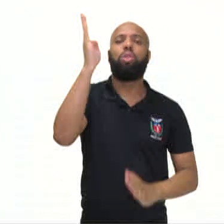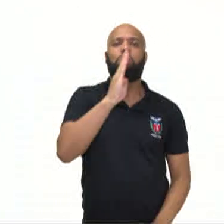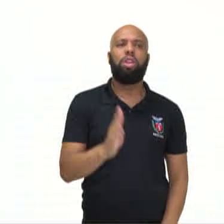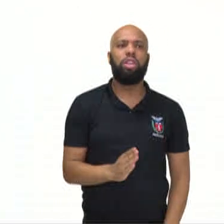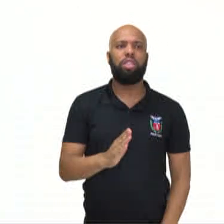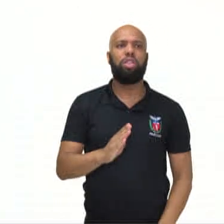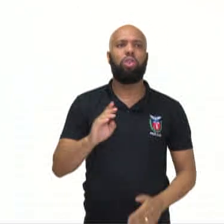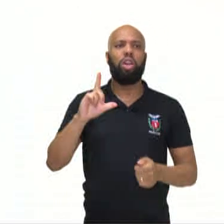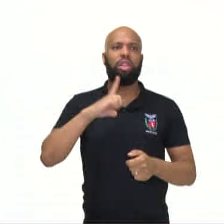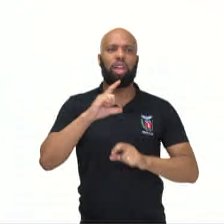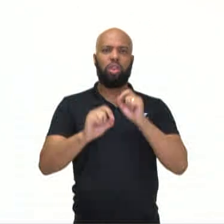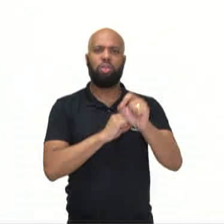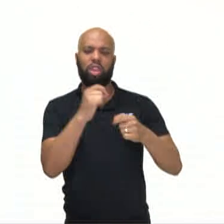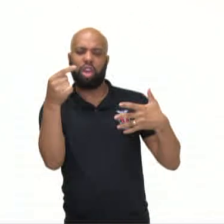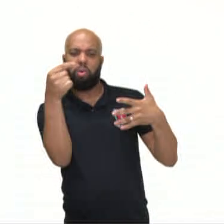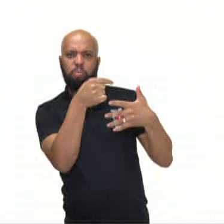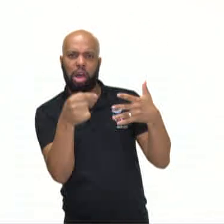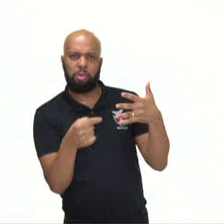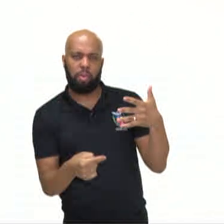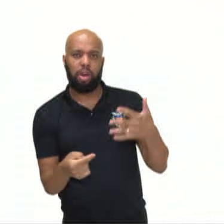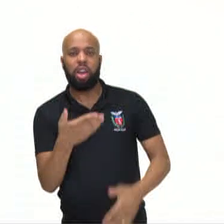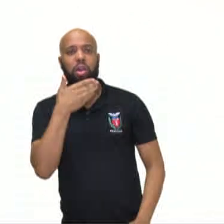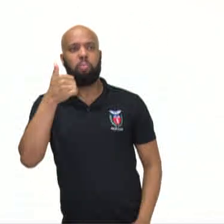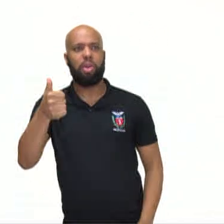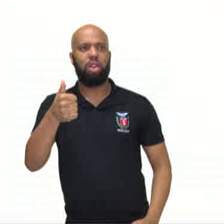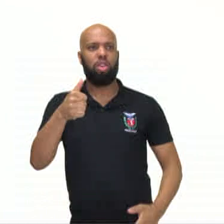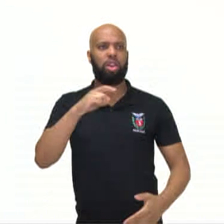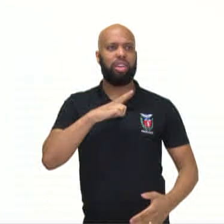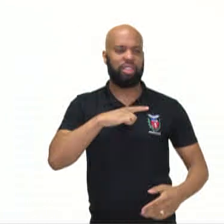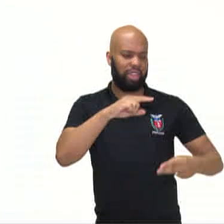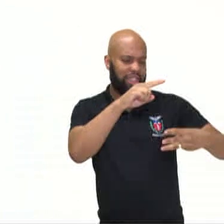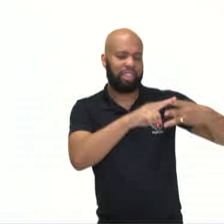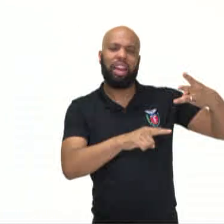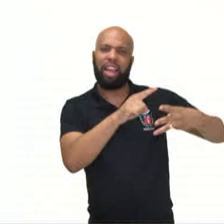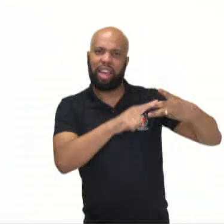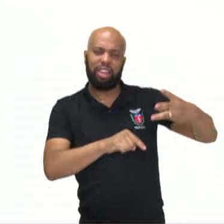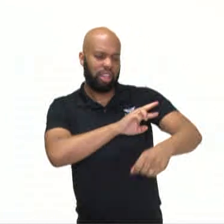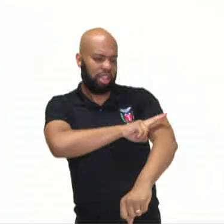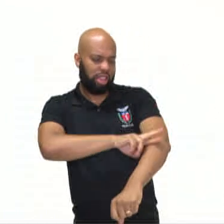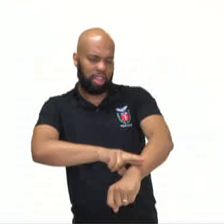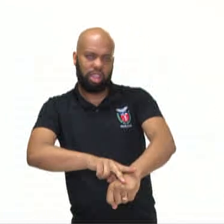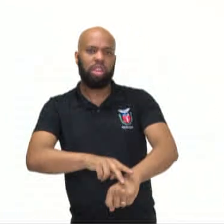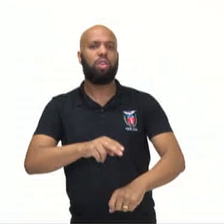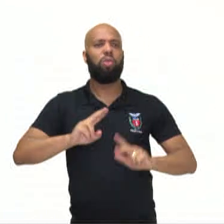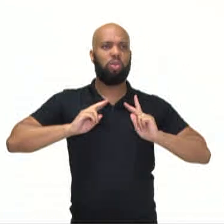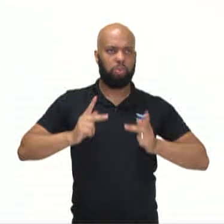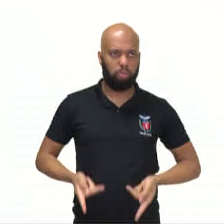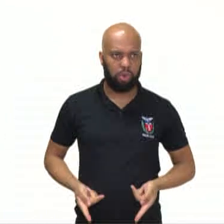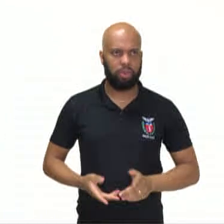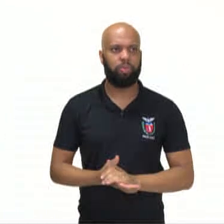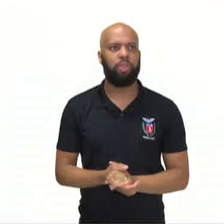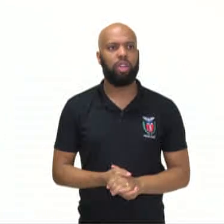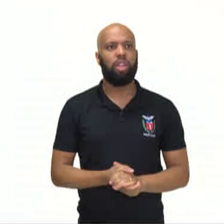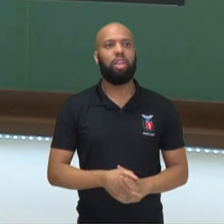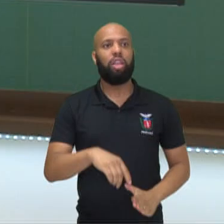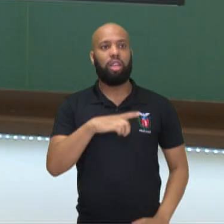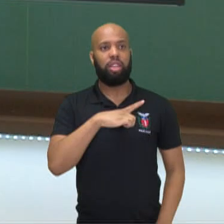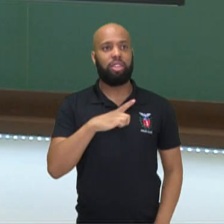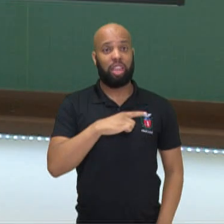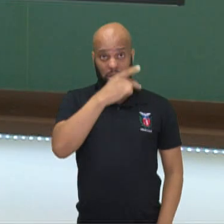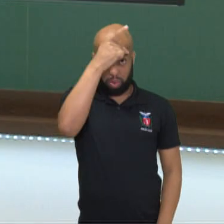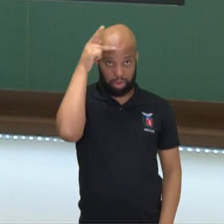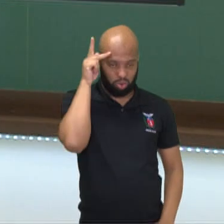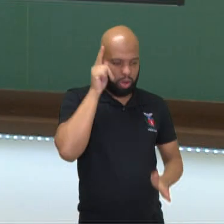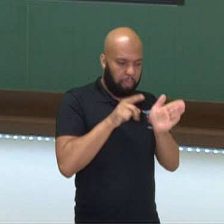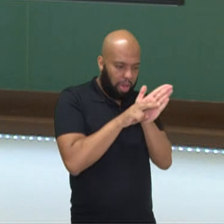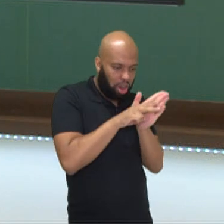acham estabelecidas as condições para o aperfeiçoamento das três raças humanas. O Von Martius, então, um biólogo que